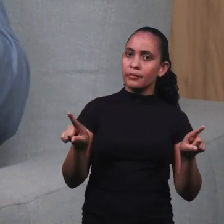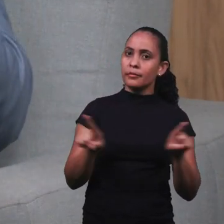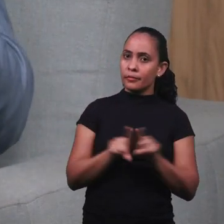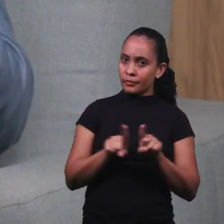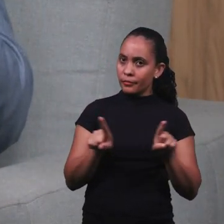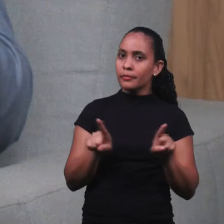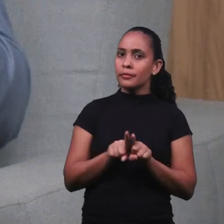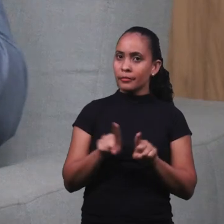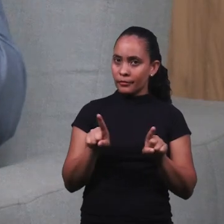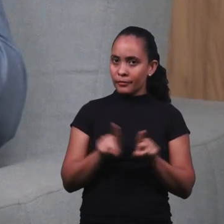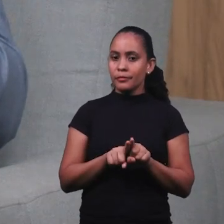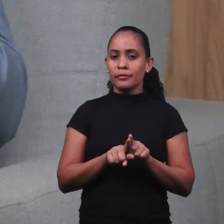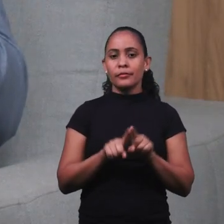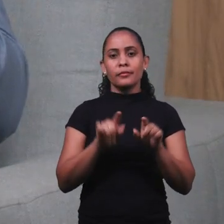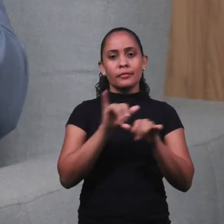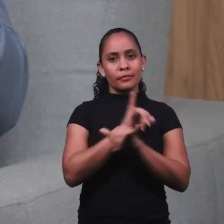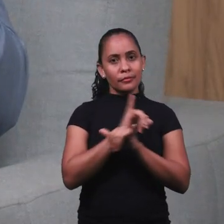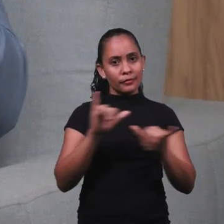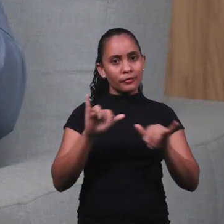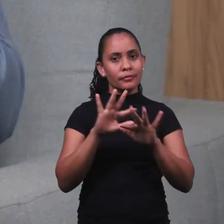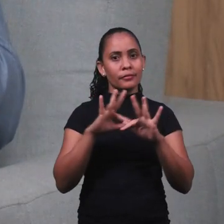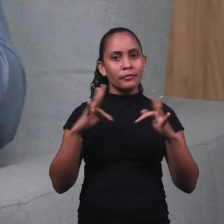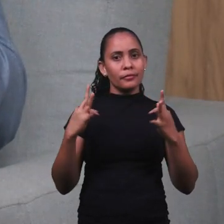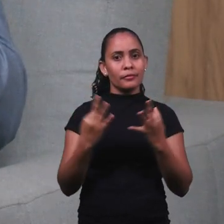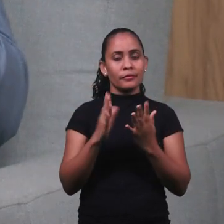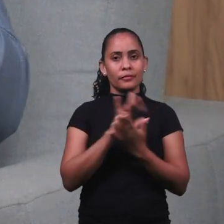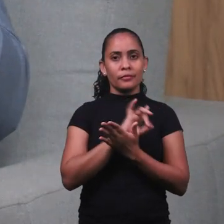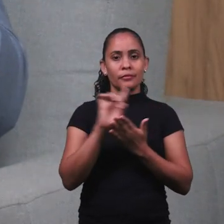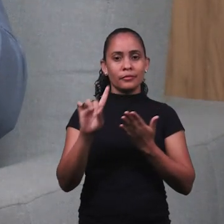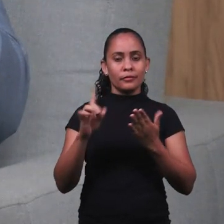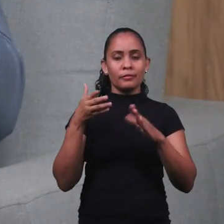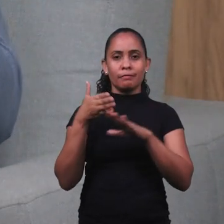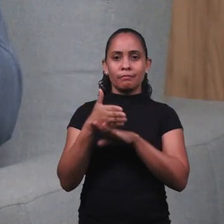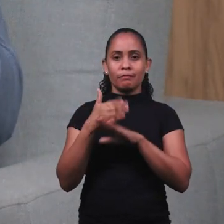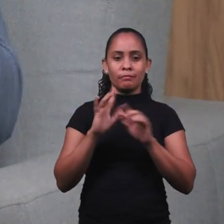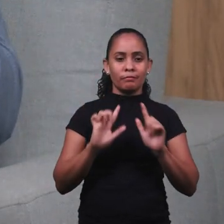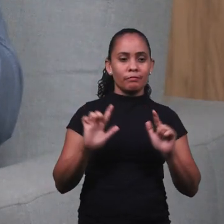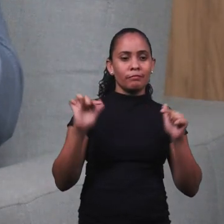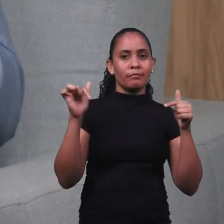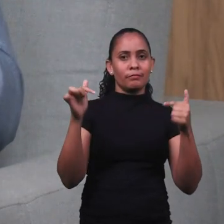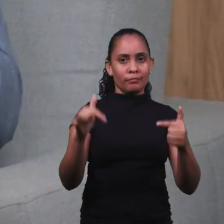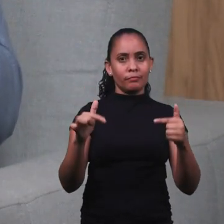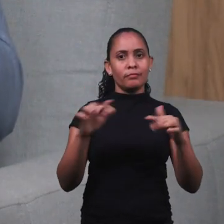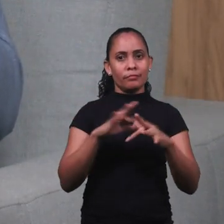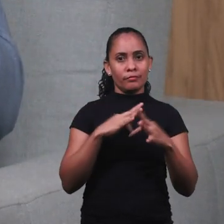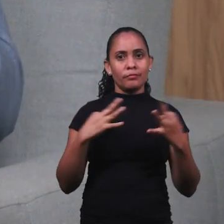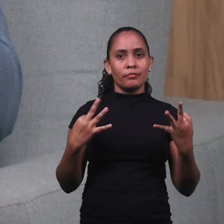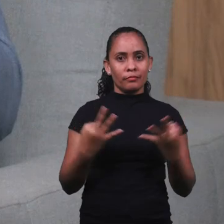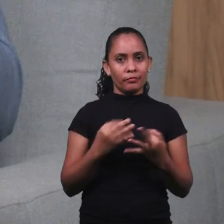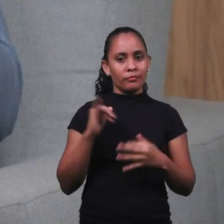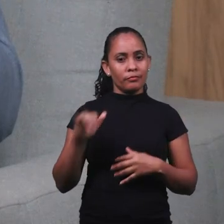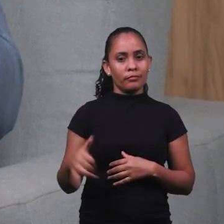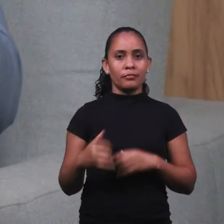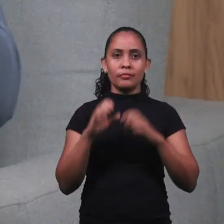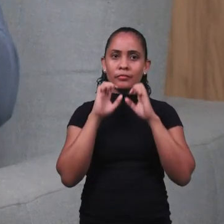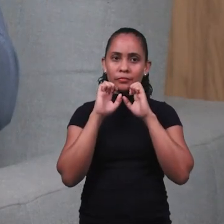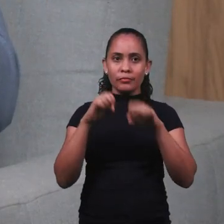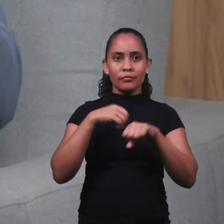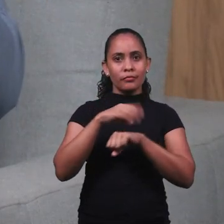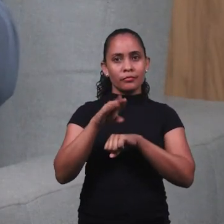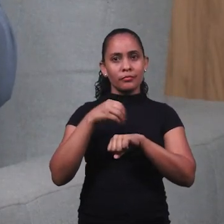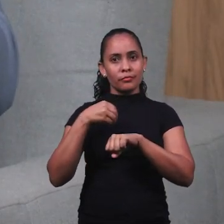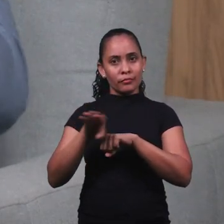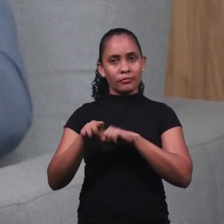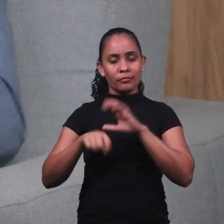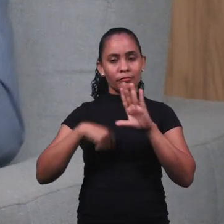assuntos espirituais e está entrando dentro dos lares, a palavra de Deus está entrando dentro das casas. Então aproveite agora para